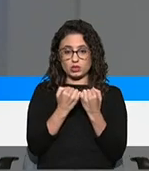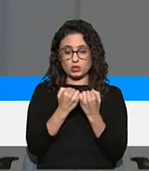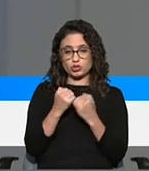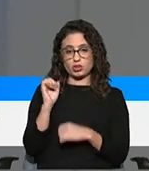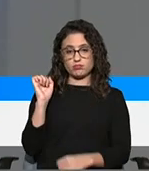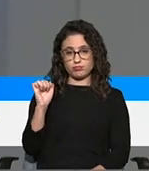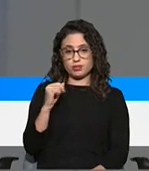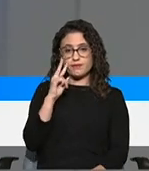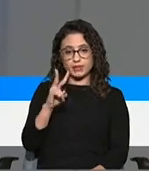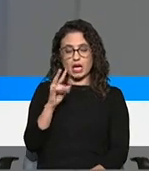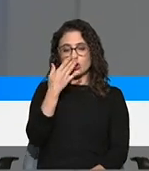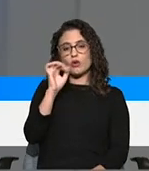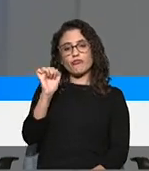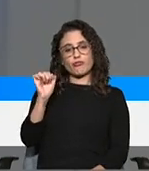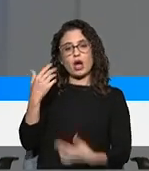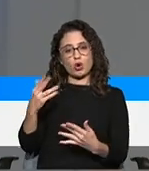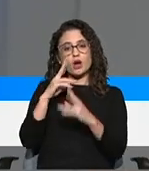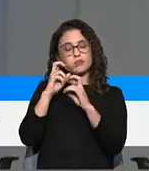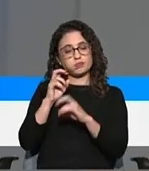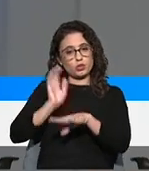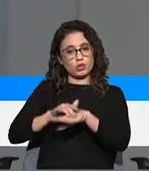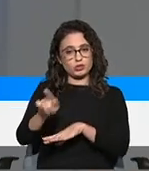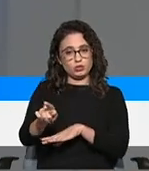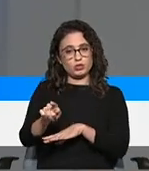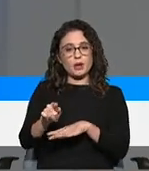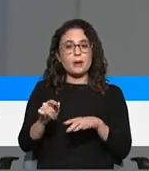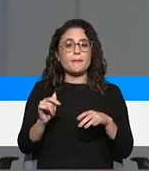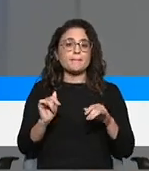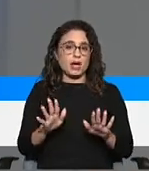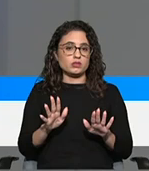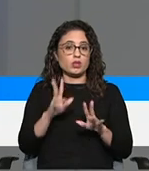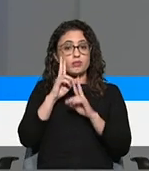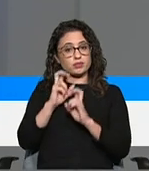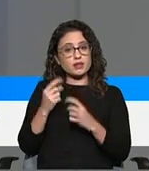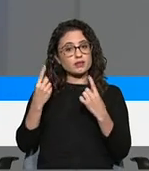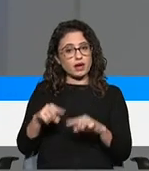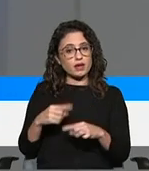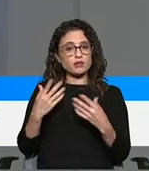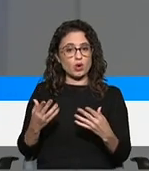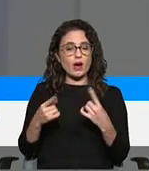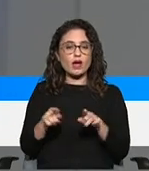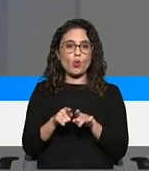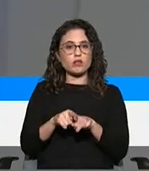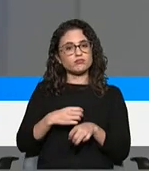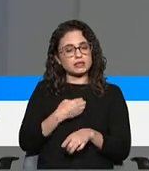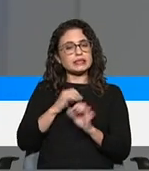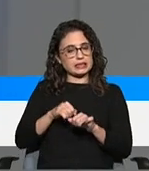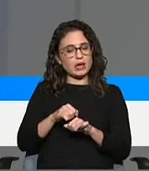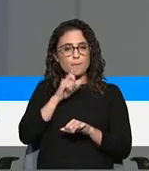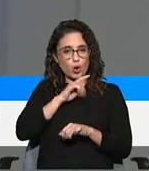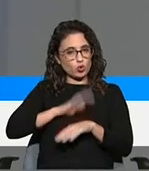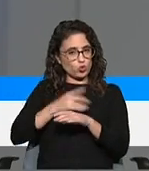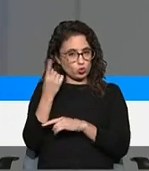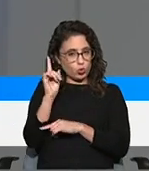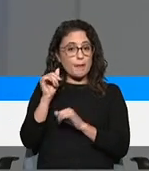das quais neste momento estão a ser investigados mas e estão a ser investigados portanto existe a presunção de Inocência mas a verdade é que este